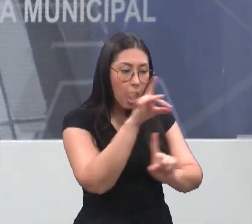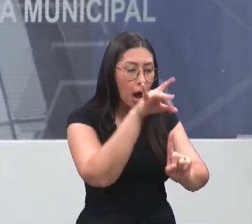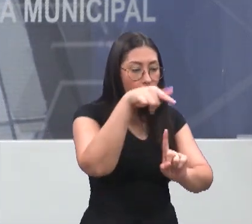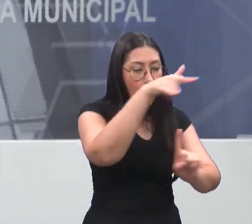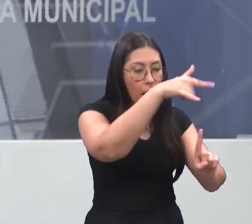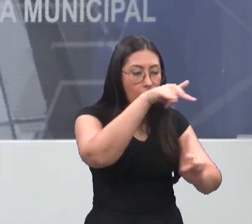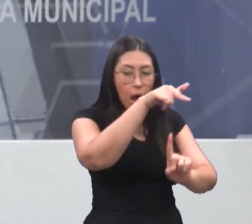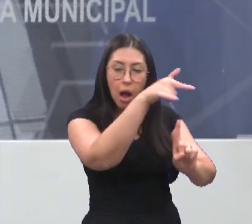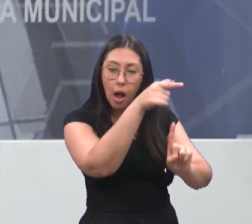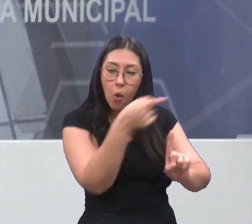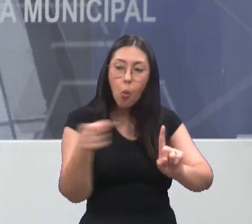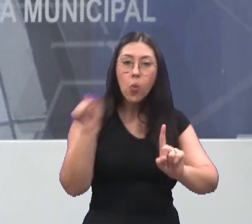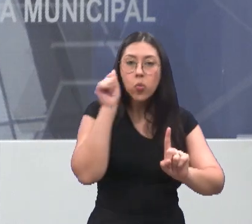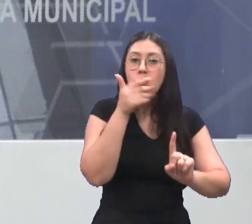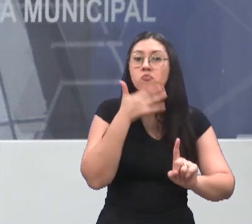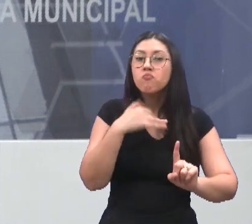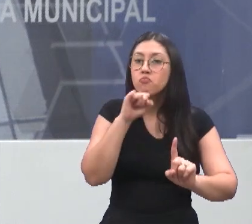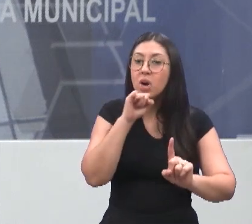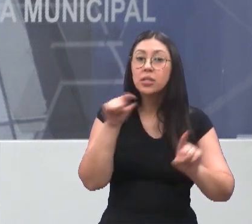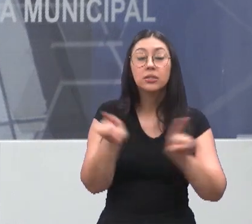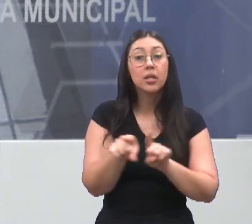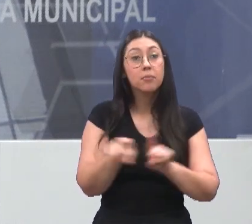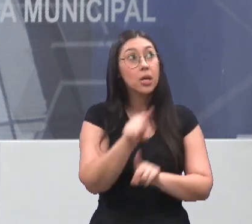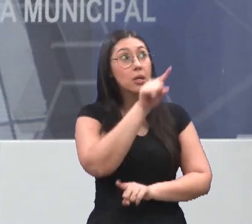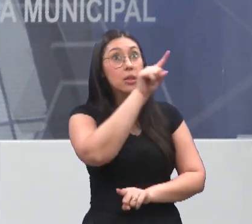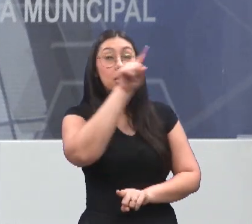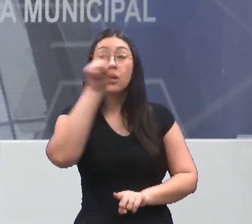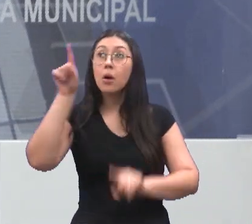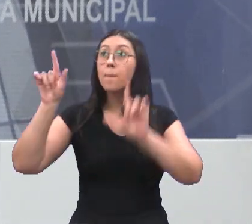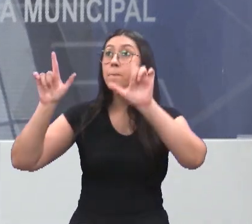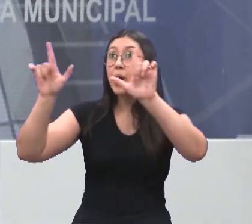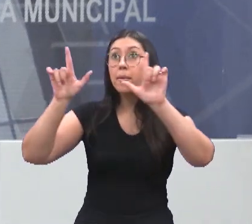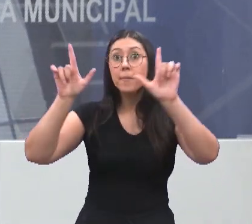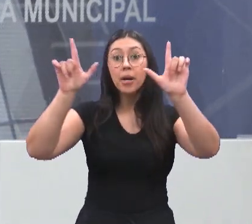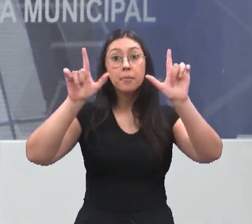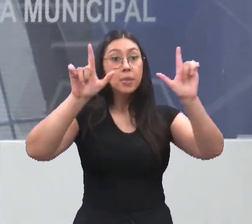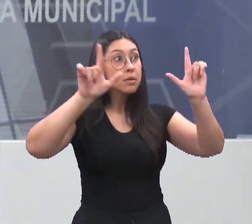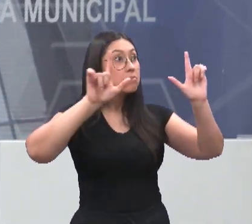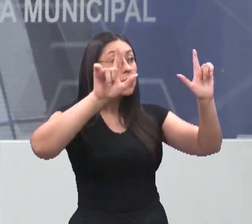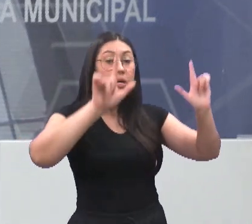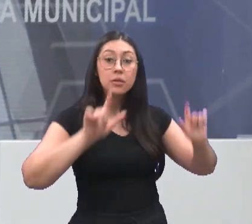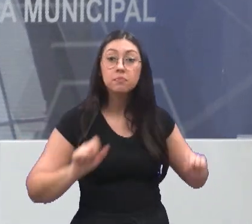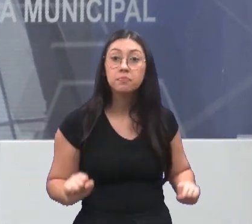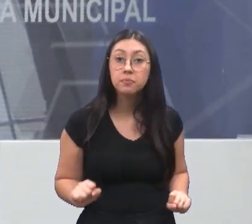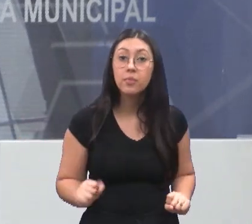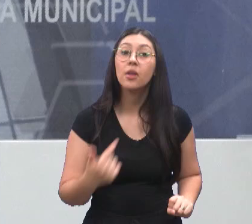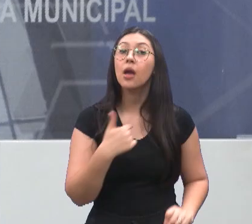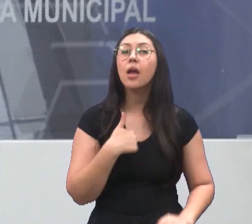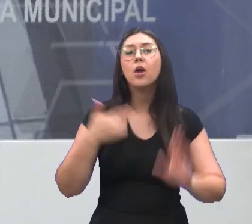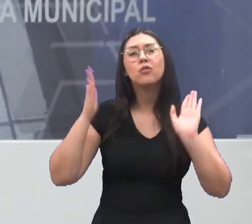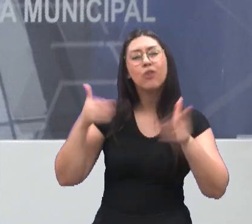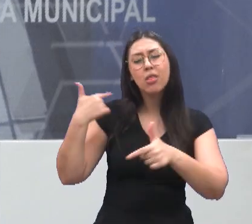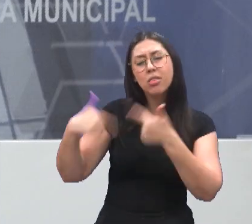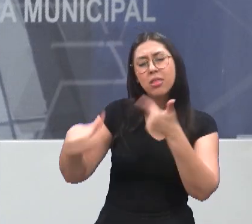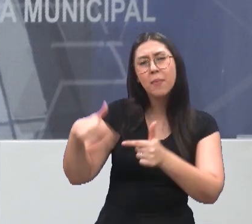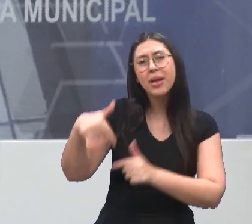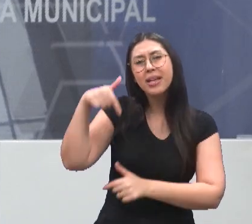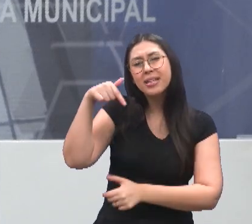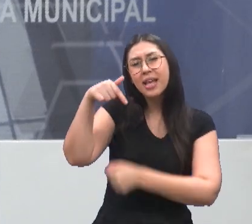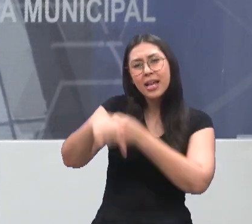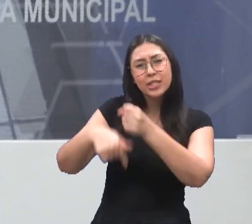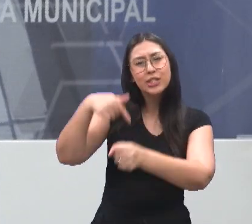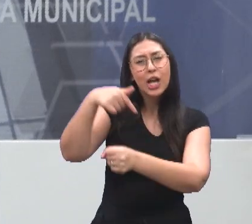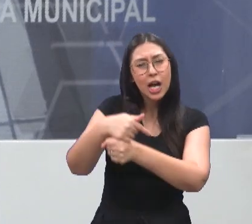e por casos como esses que estão estampados ali em cima. Senhores, eu trabalhei durante 7 anos como professor